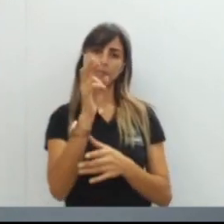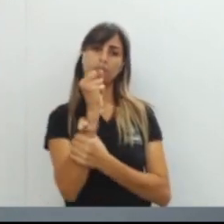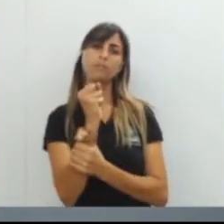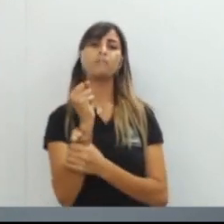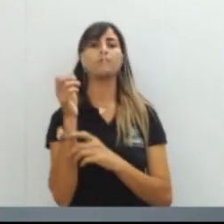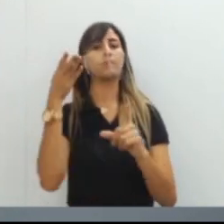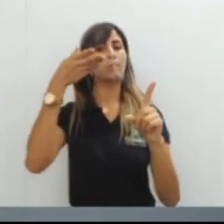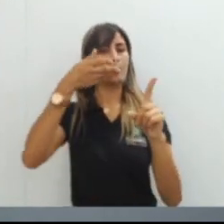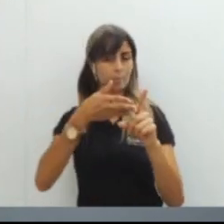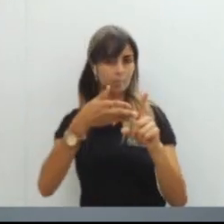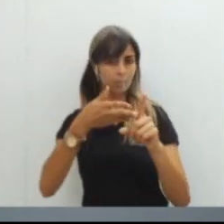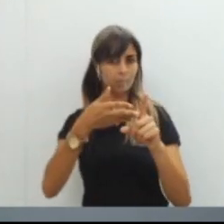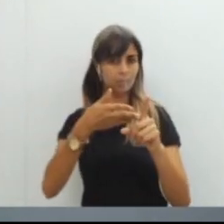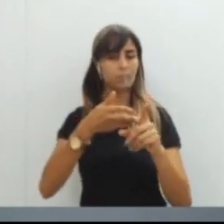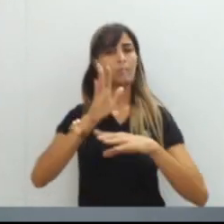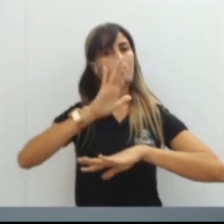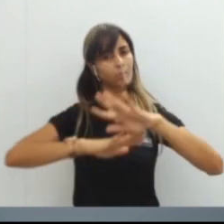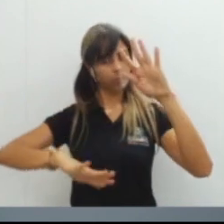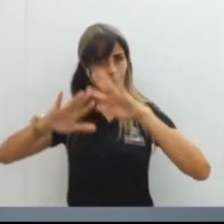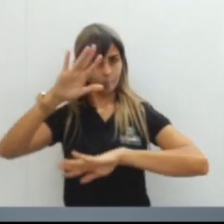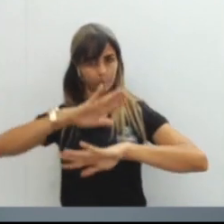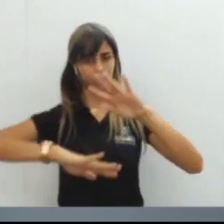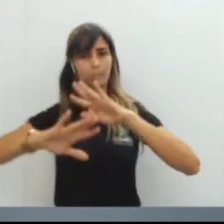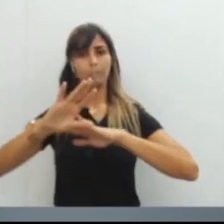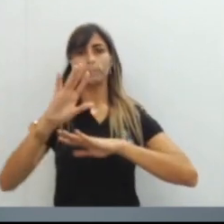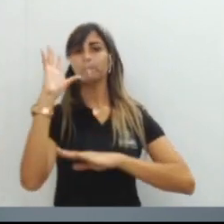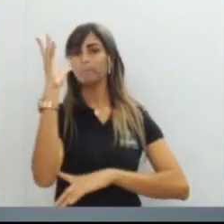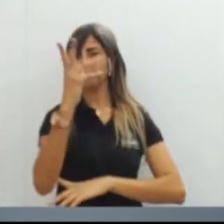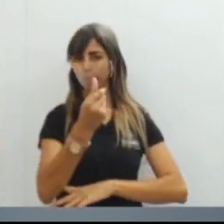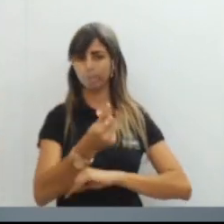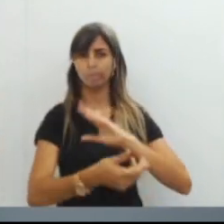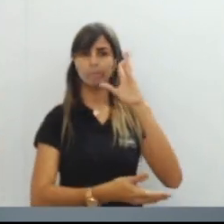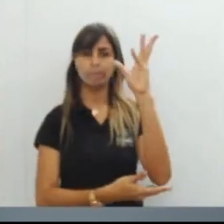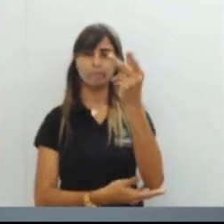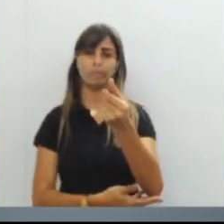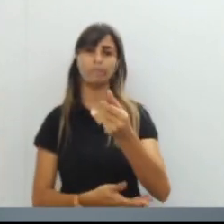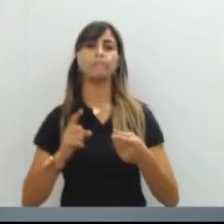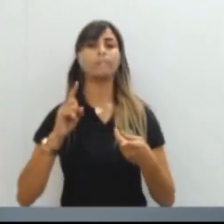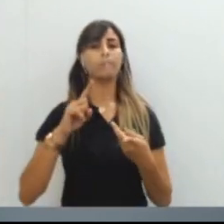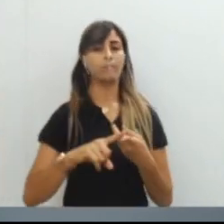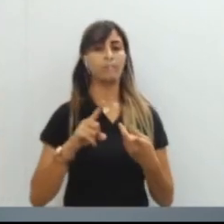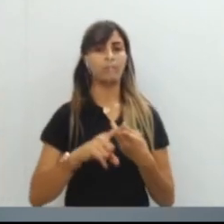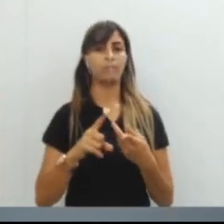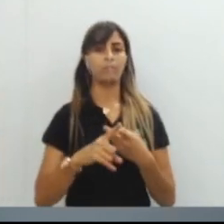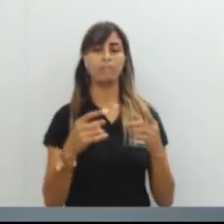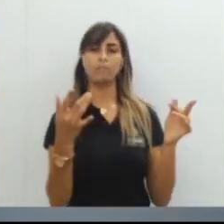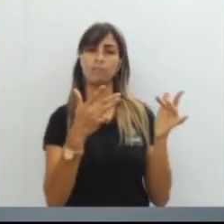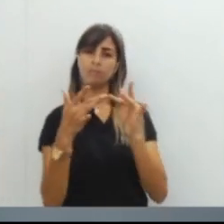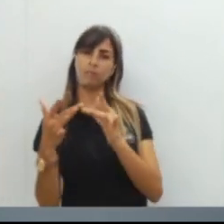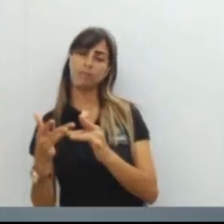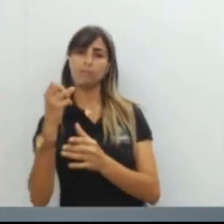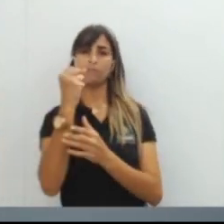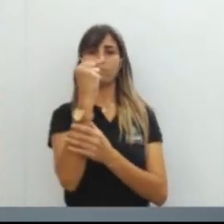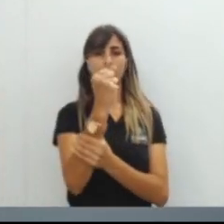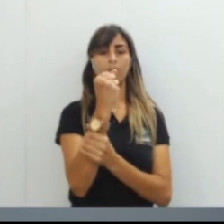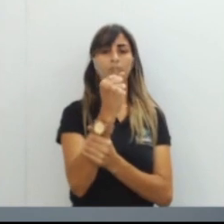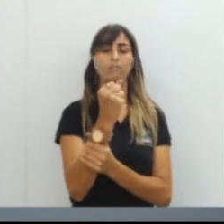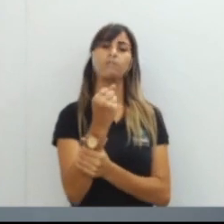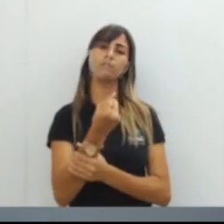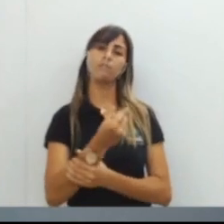objetivo de conservação da natureza, aliada ao uso sustentável de seus